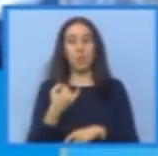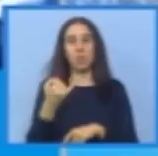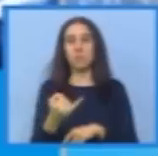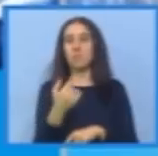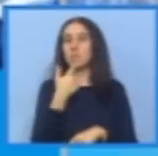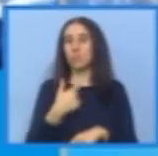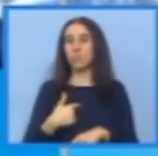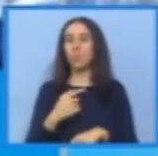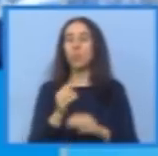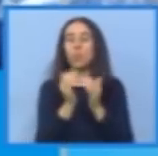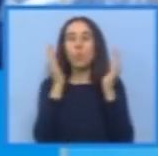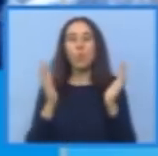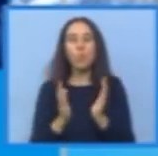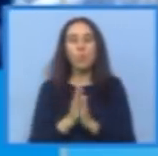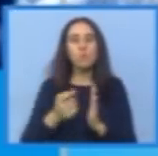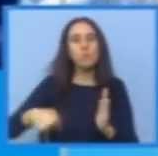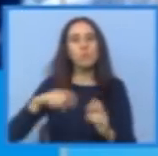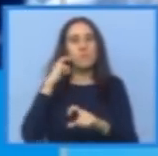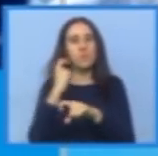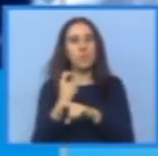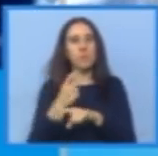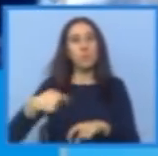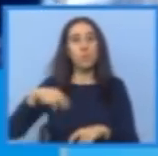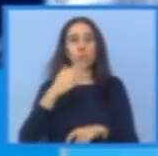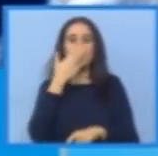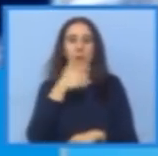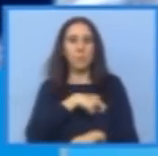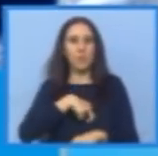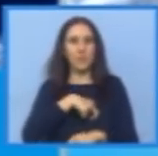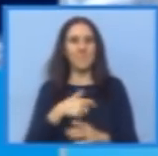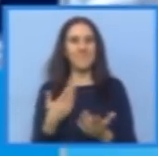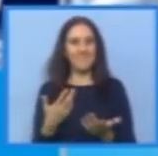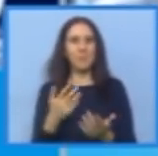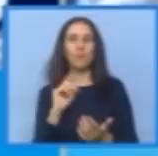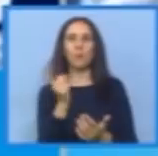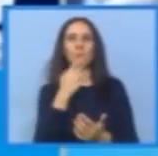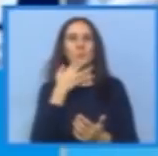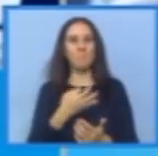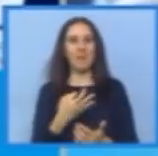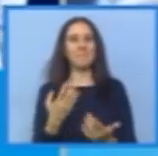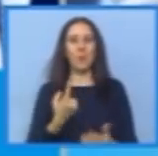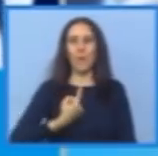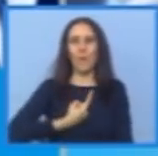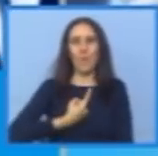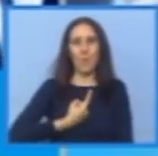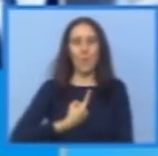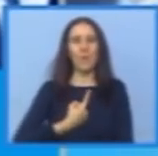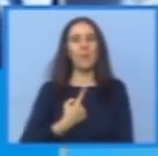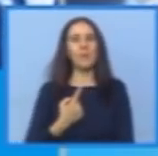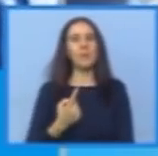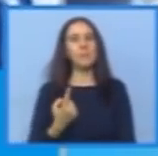depois, logo a seguir, diz-nos para todos nós vigiarmos. Quer dizer, parece que todos nós somos porteiros. Todos nós ficamos com aquela incumbência de